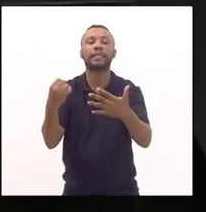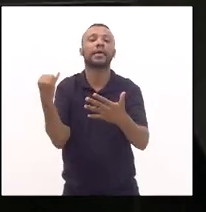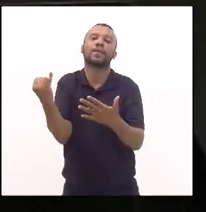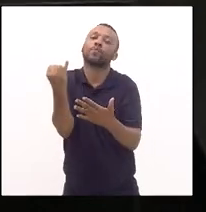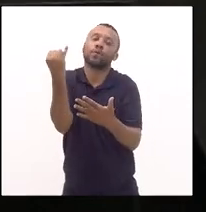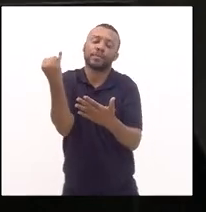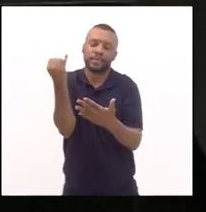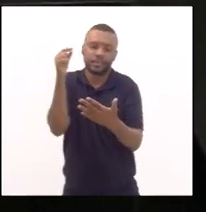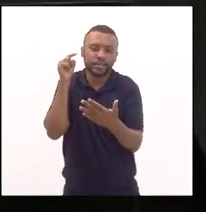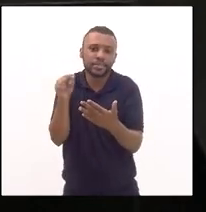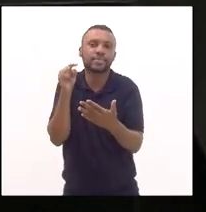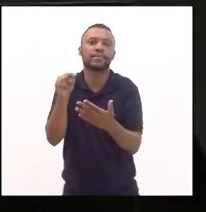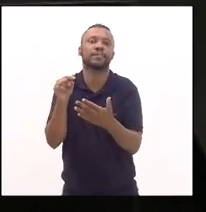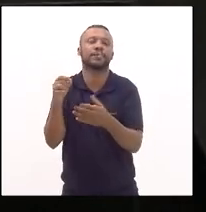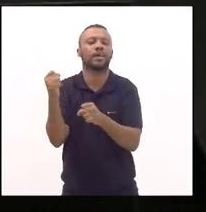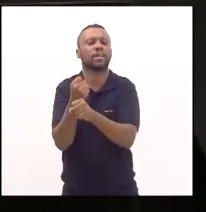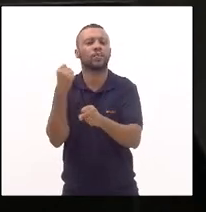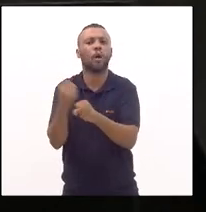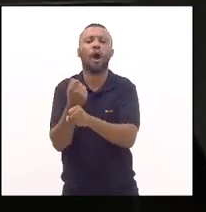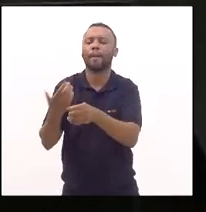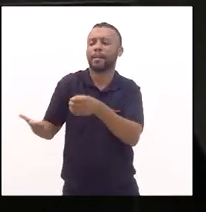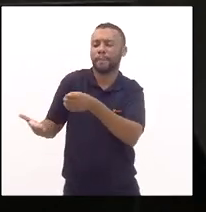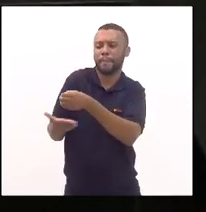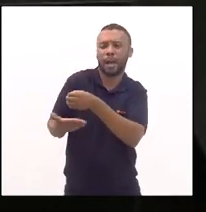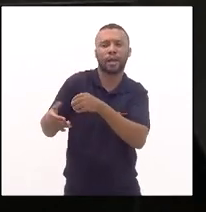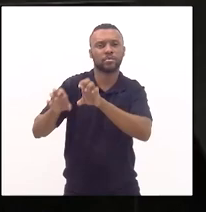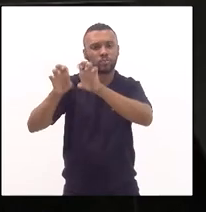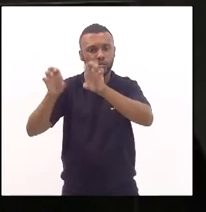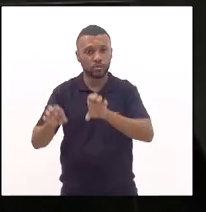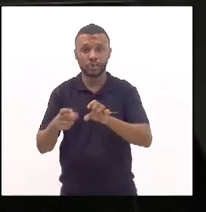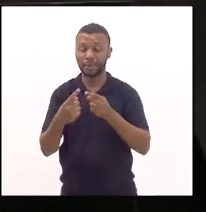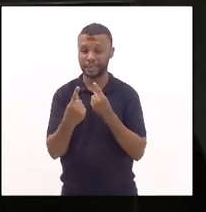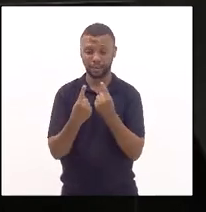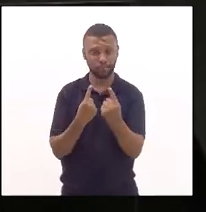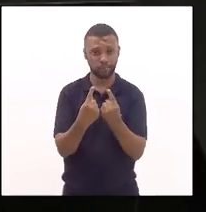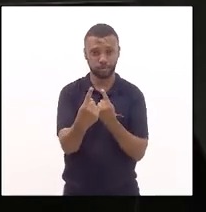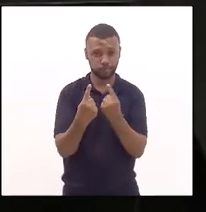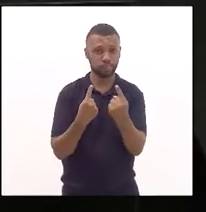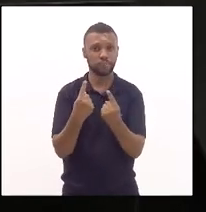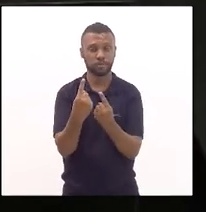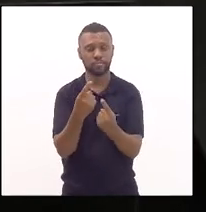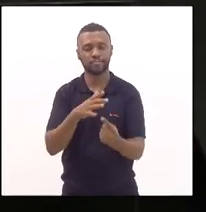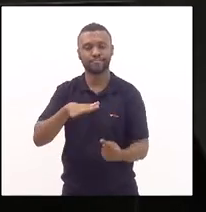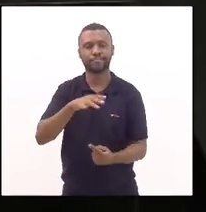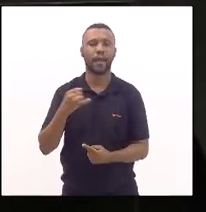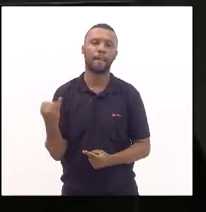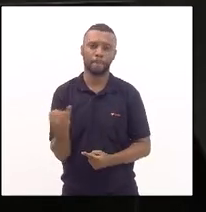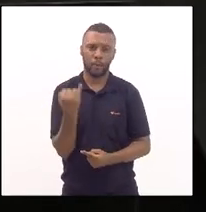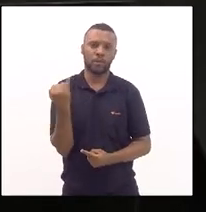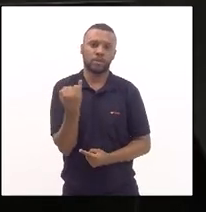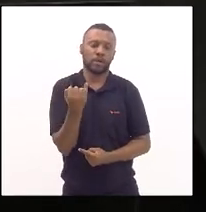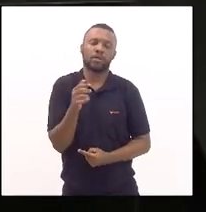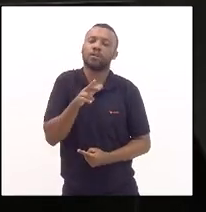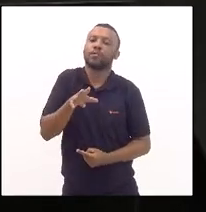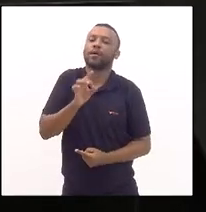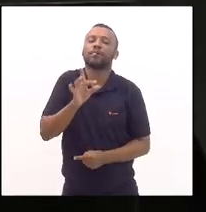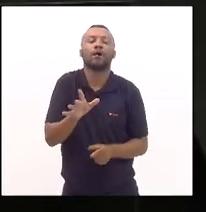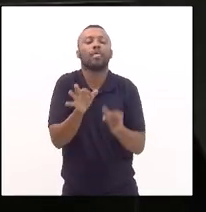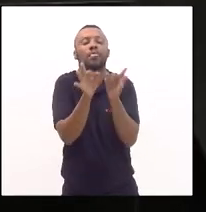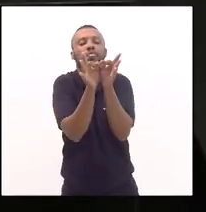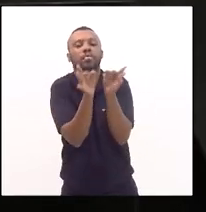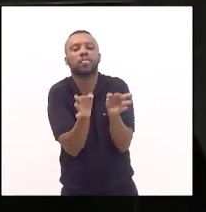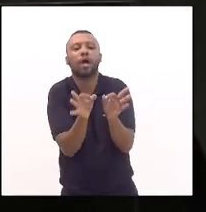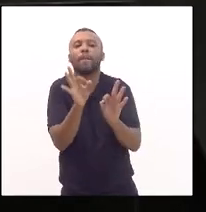de infraestrutura para a cidade, não é, porque é uma rodovia fundamental, não só para a questão do plano